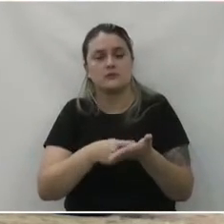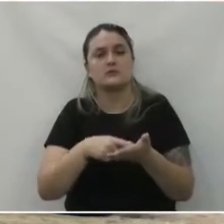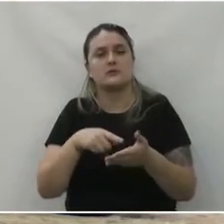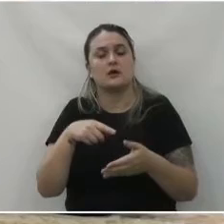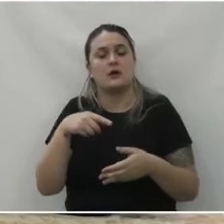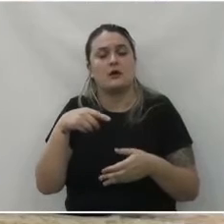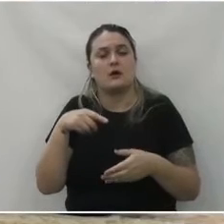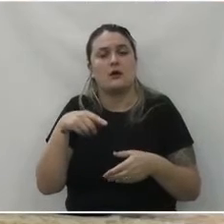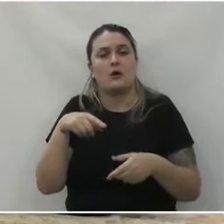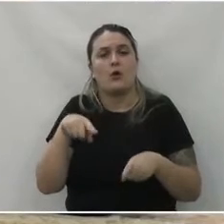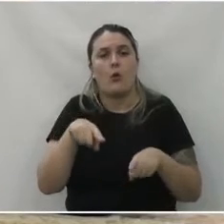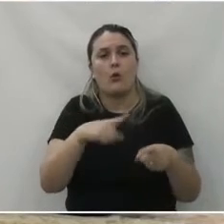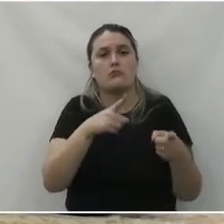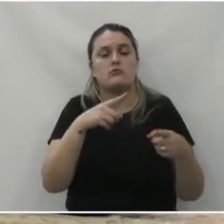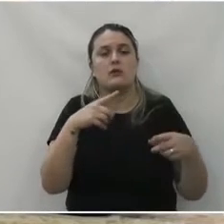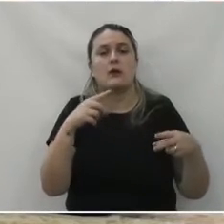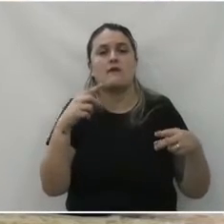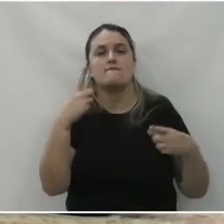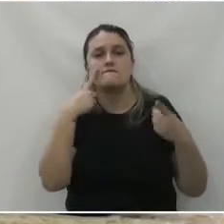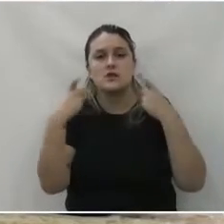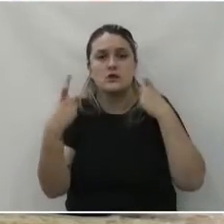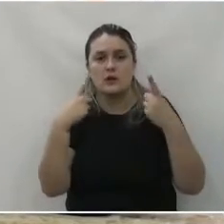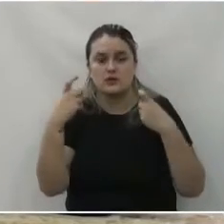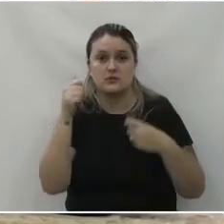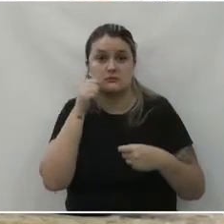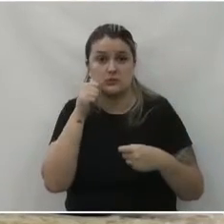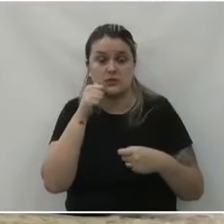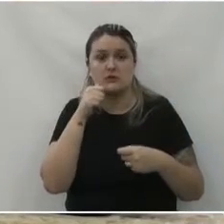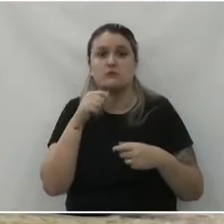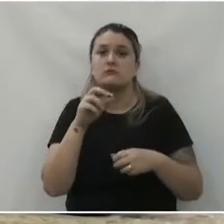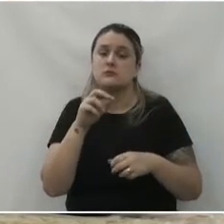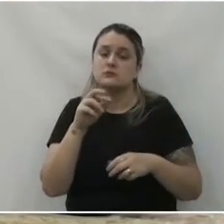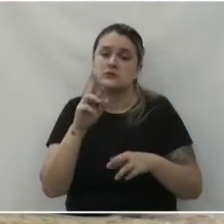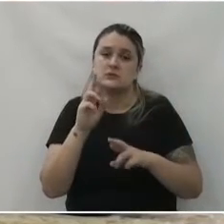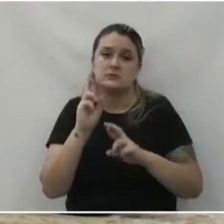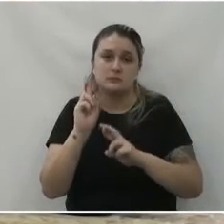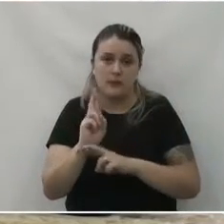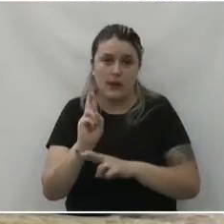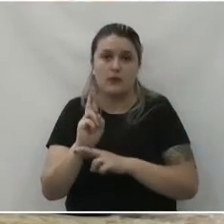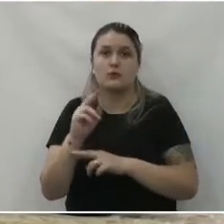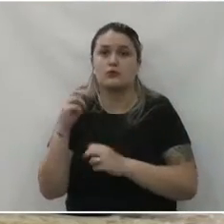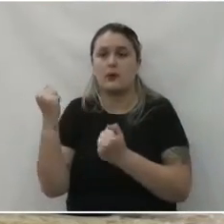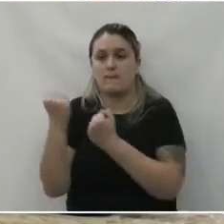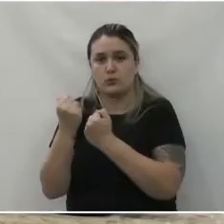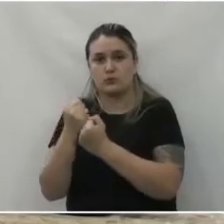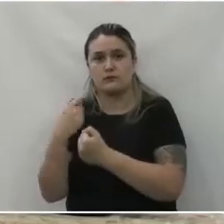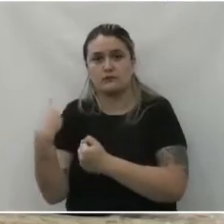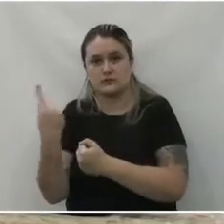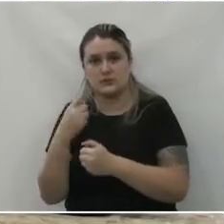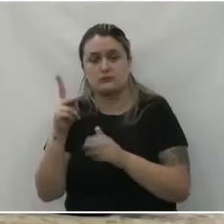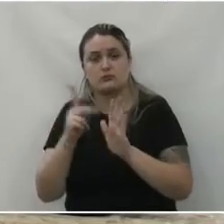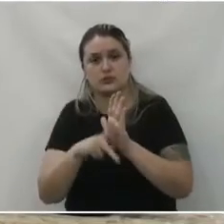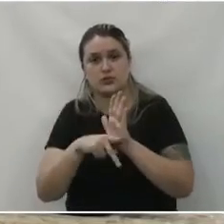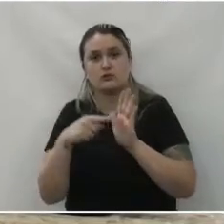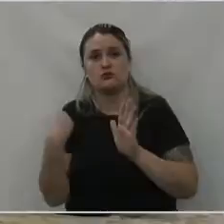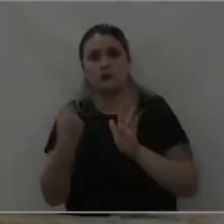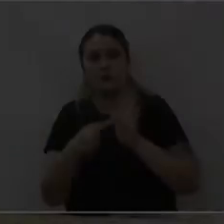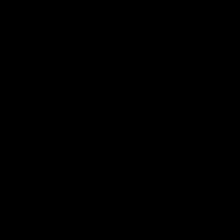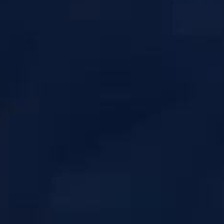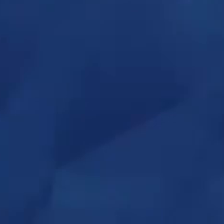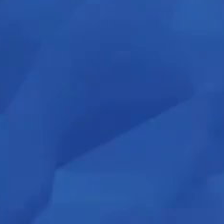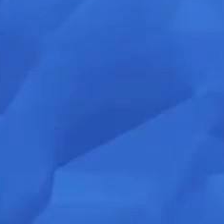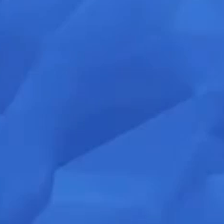combater a violência contra as mulheres aqui no município espero contar com vocês nas próximas ações e projetos que a gente apresentar